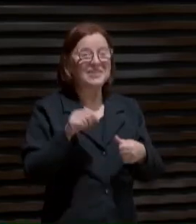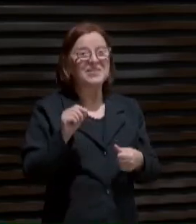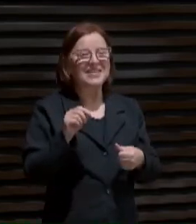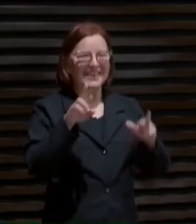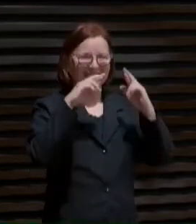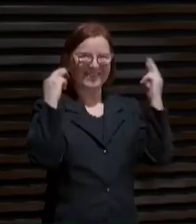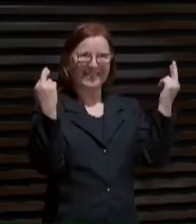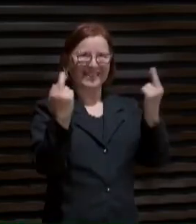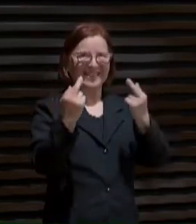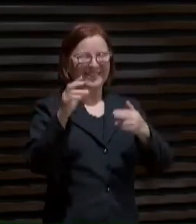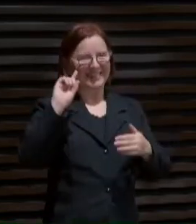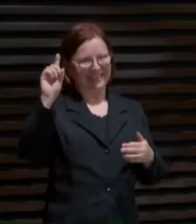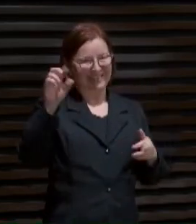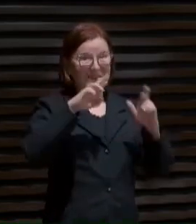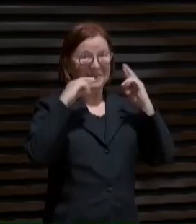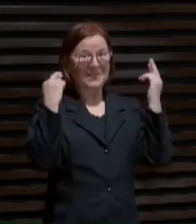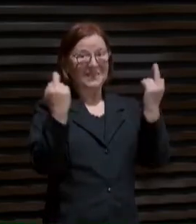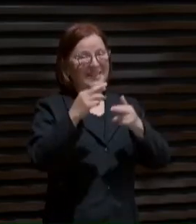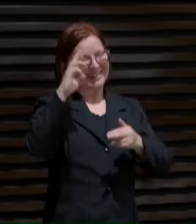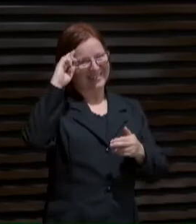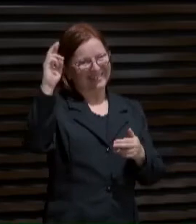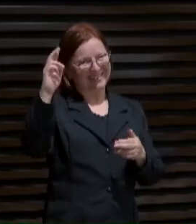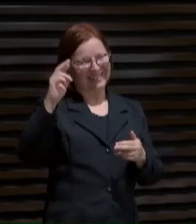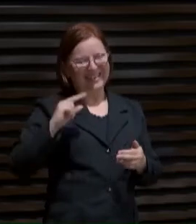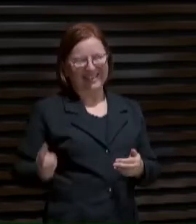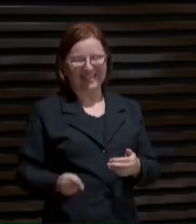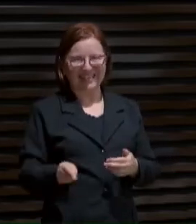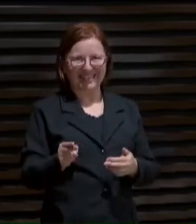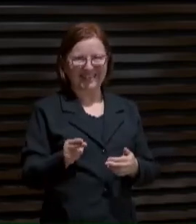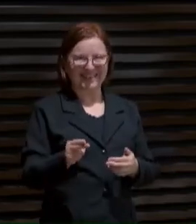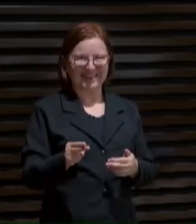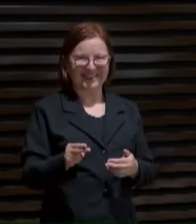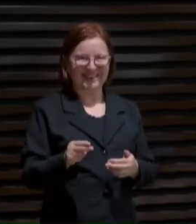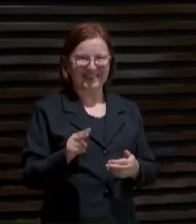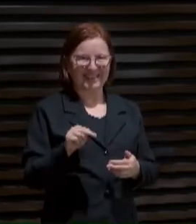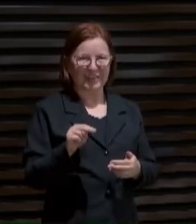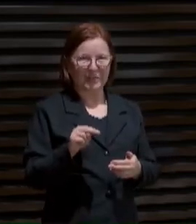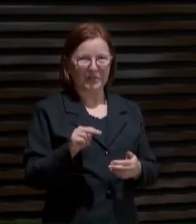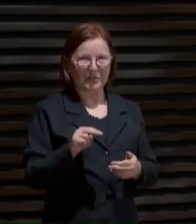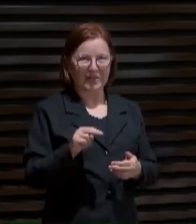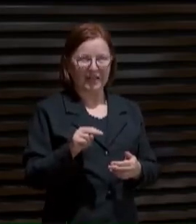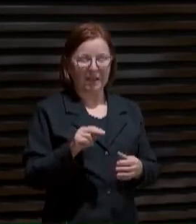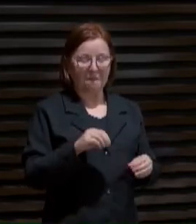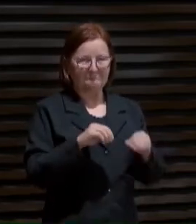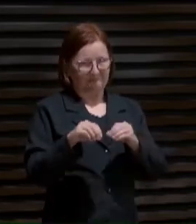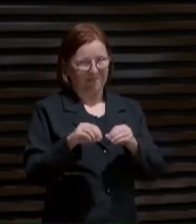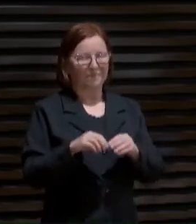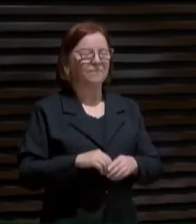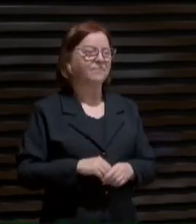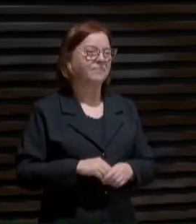o reino do Senhor que não será abalado ele é eterno e imutável então a questão abordada